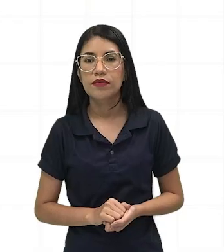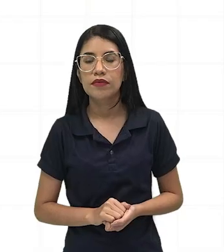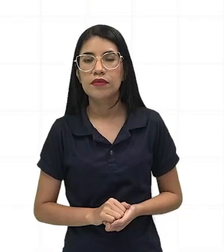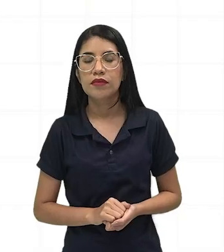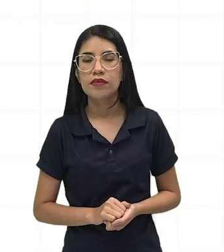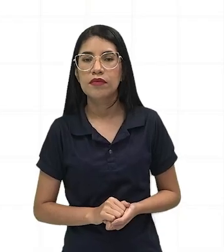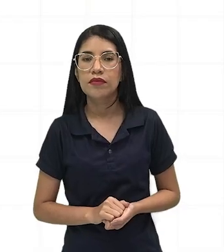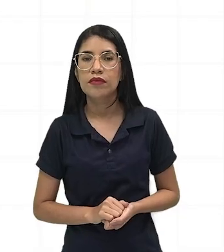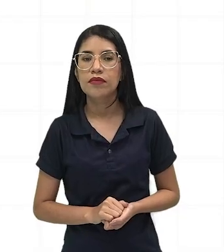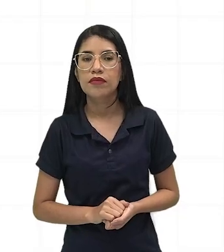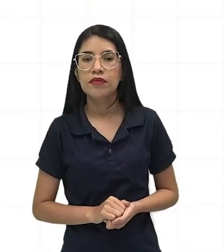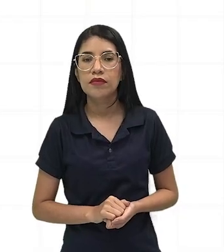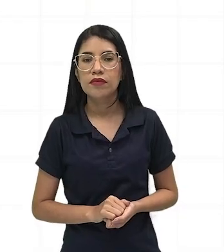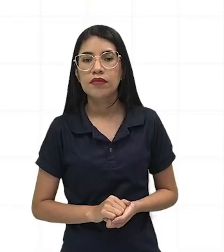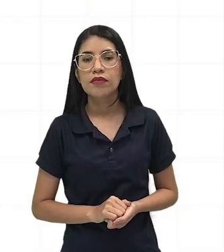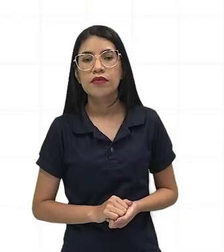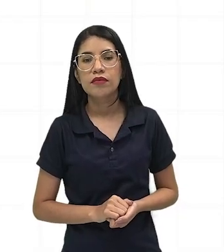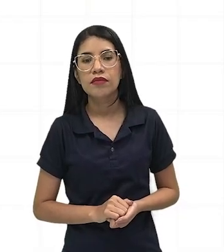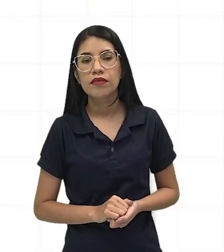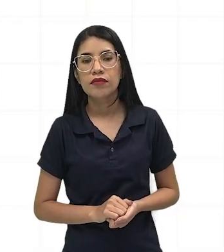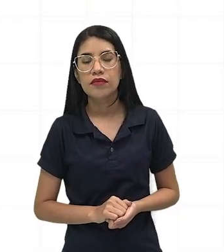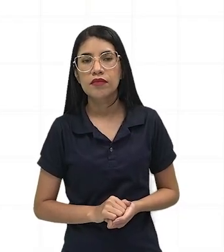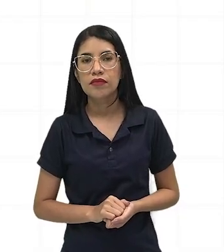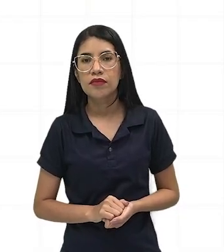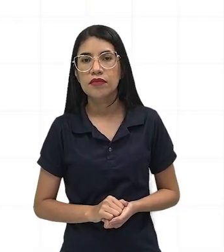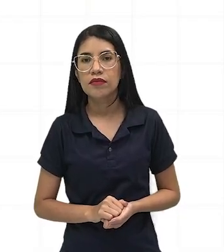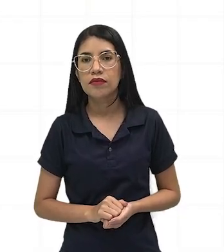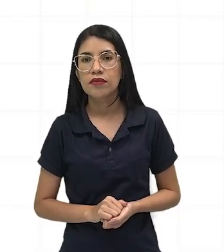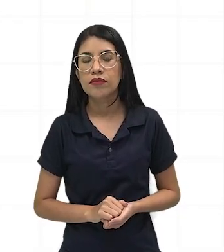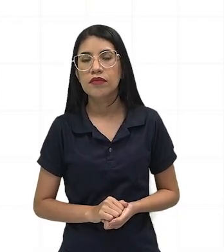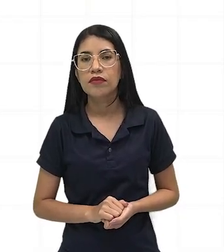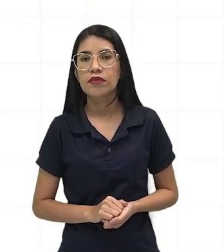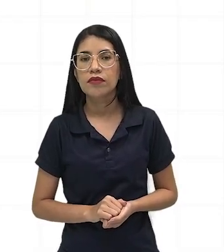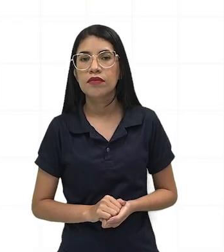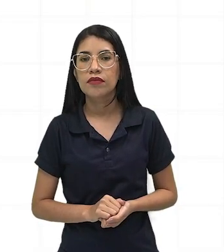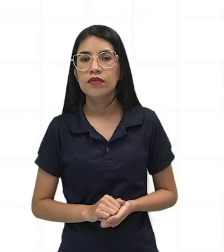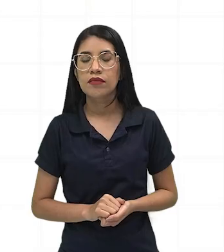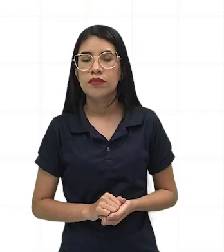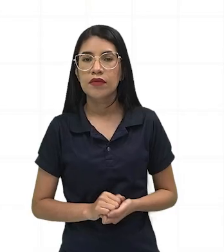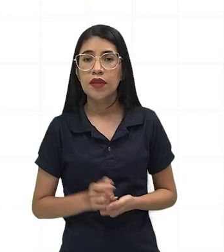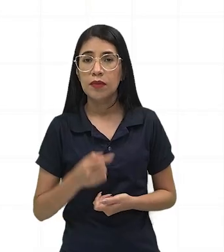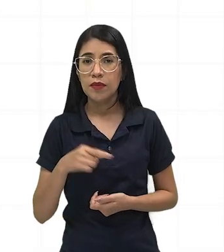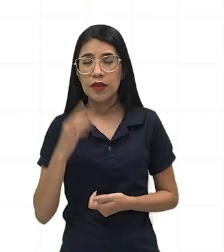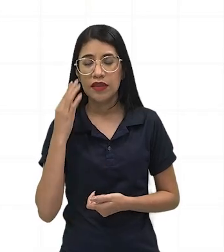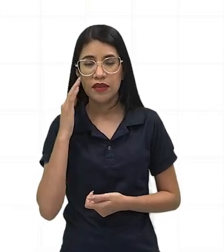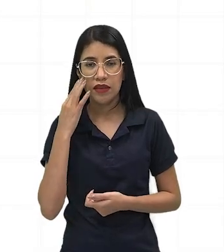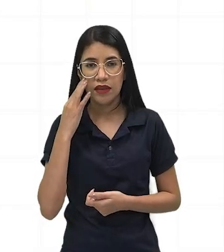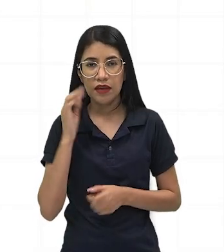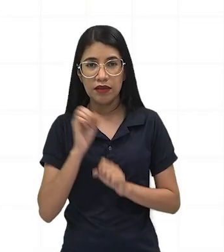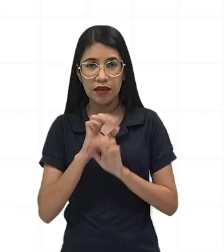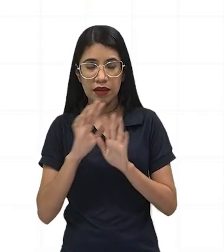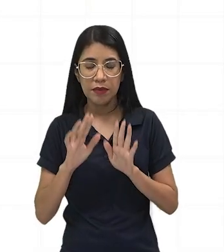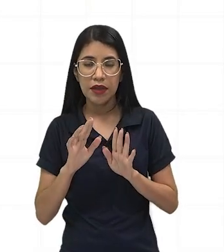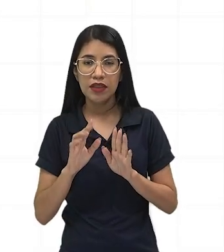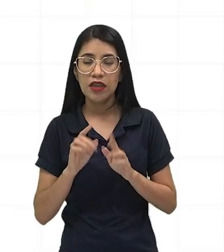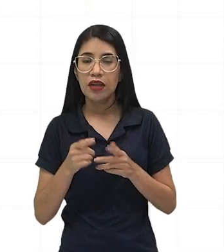ficarem bem atentos, olha aí, antes nós tínhamos somente um ângulo